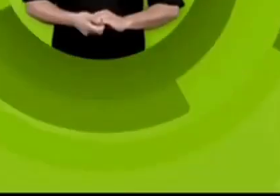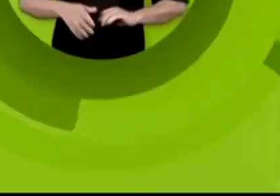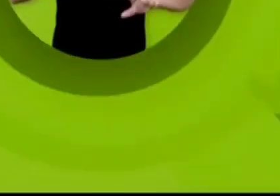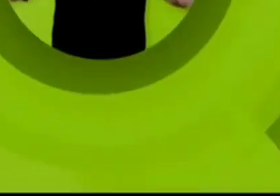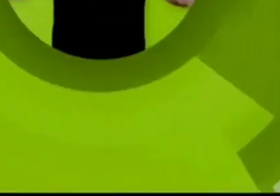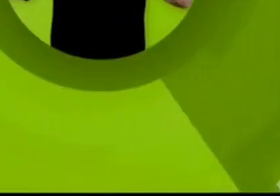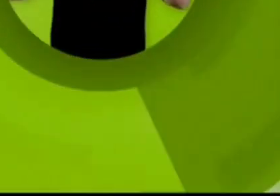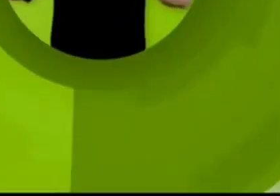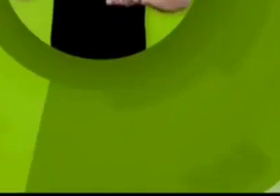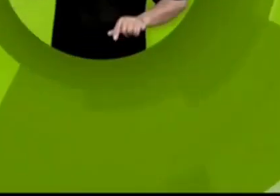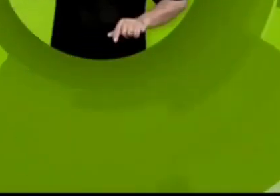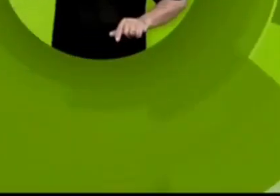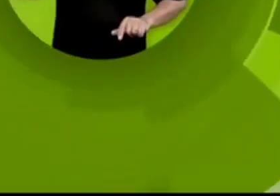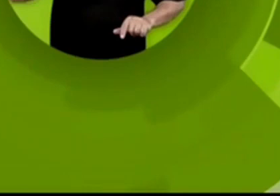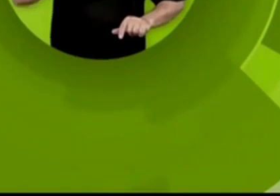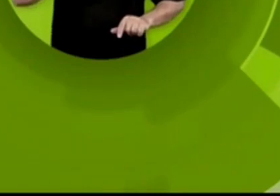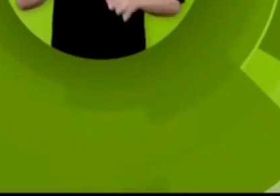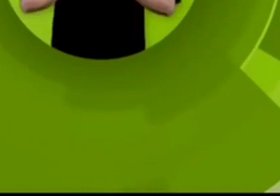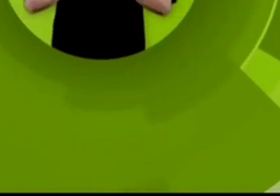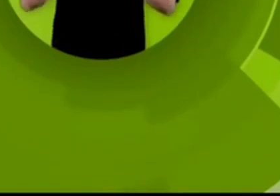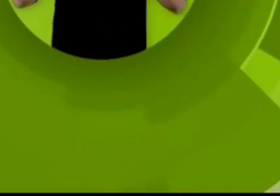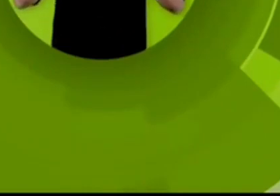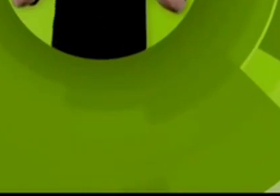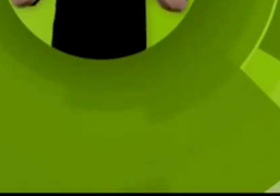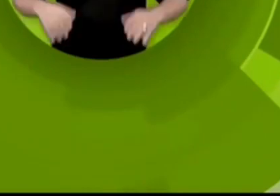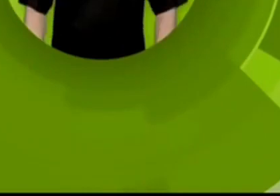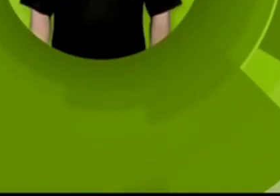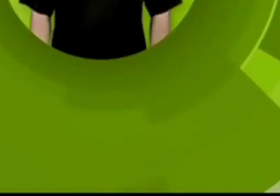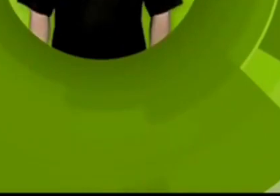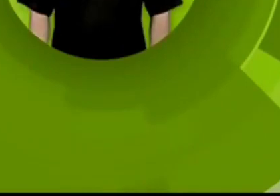O programa a seguir é livre para todos os públicos.